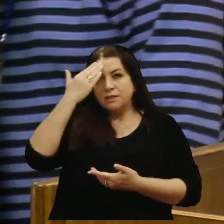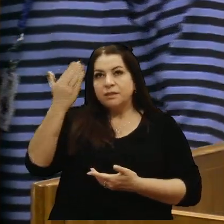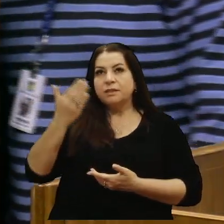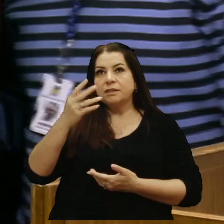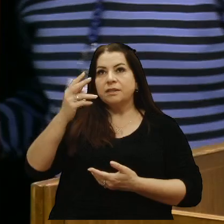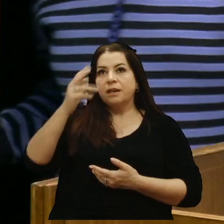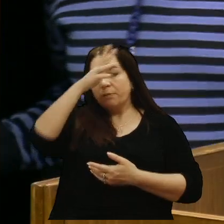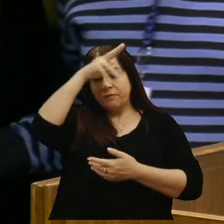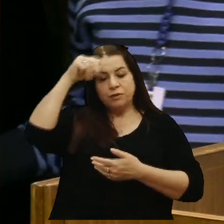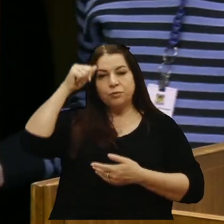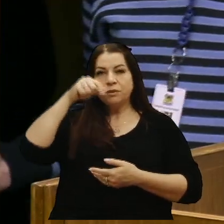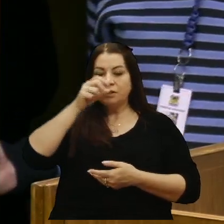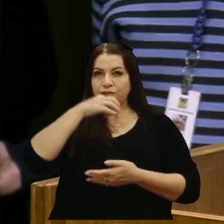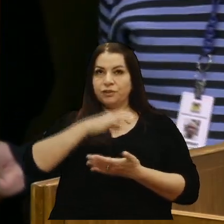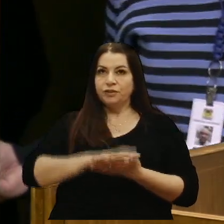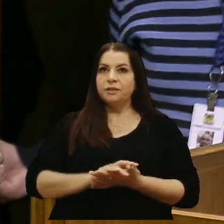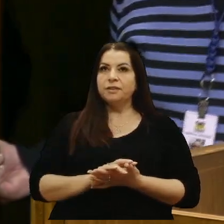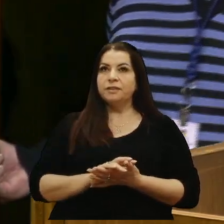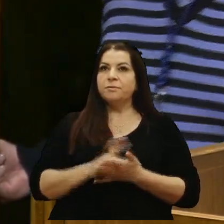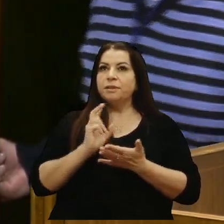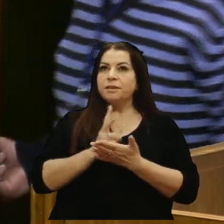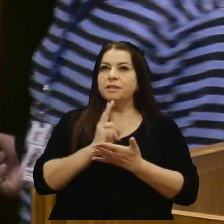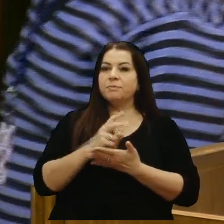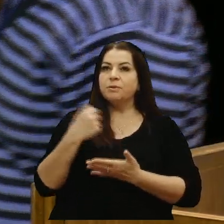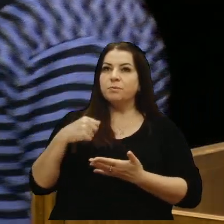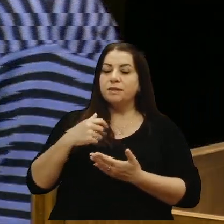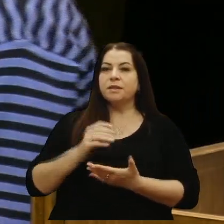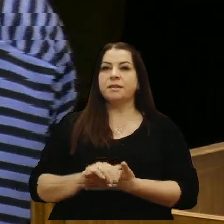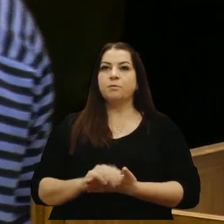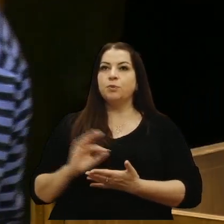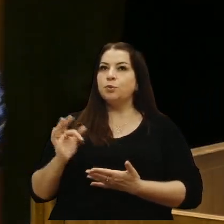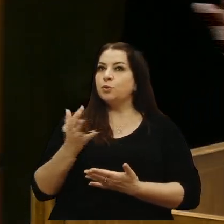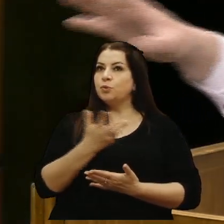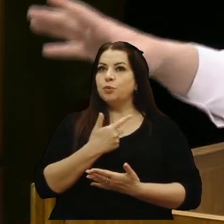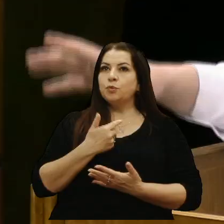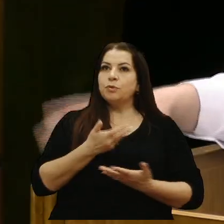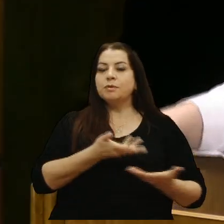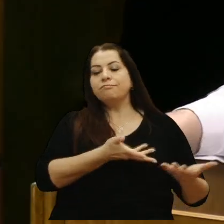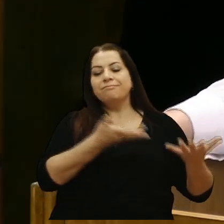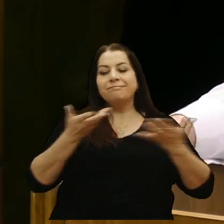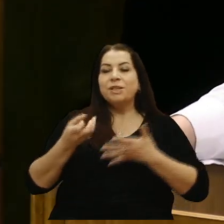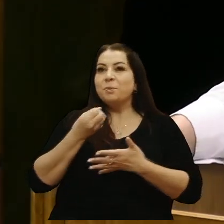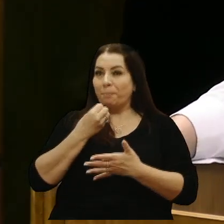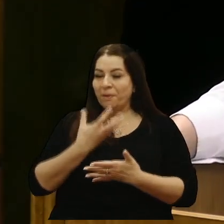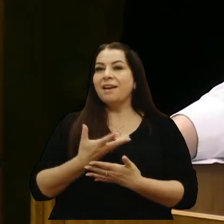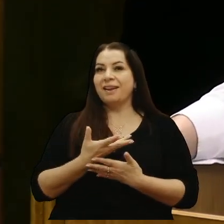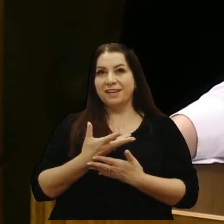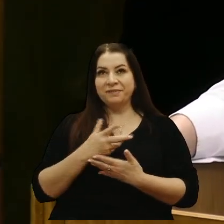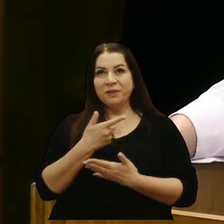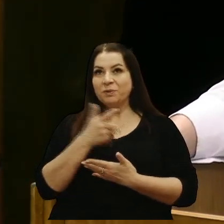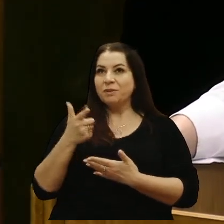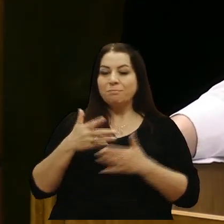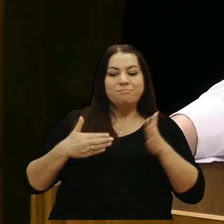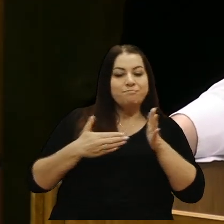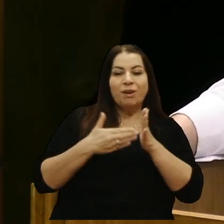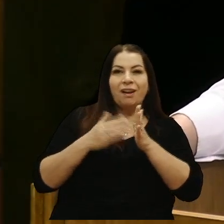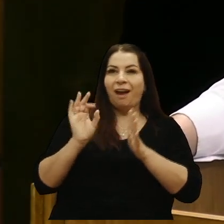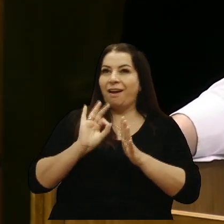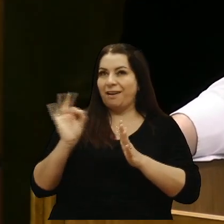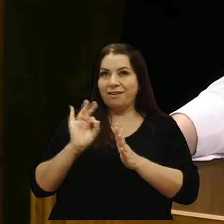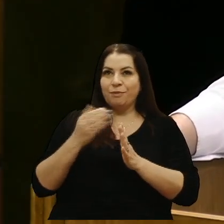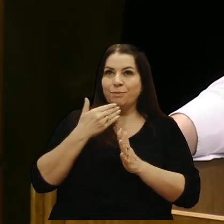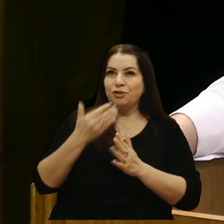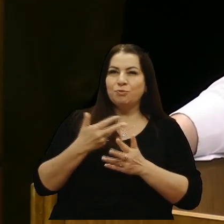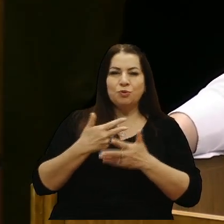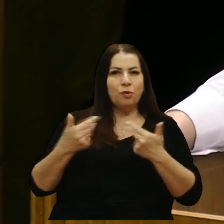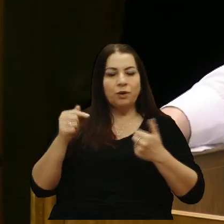de Caxias, porque sempre quando precisamos, todo mundo nos recebe muito bem. Não temos barreira quando pedimos